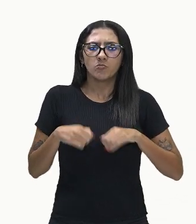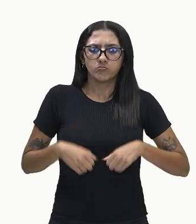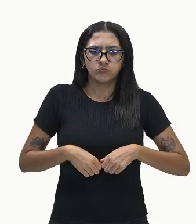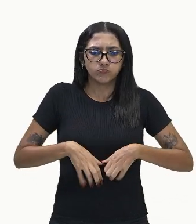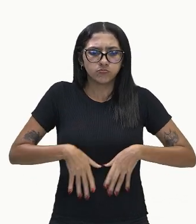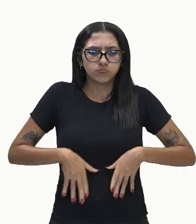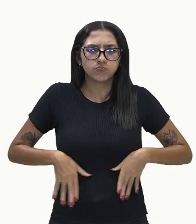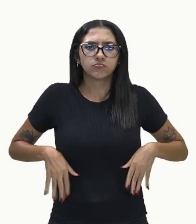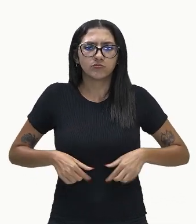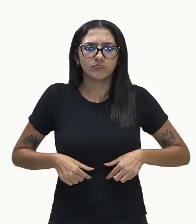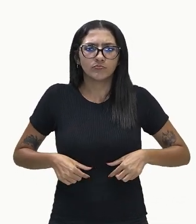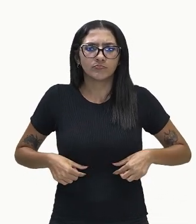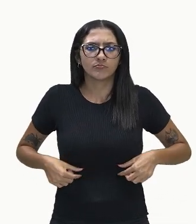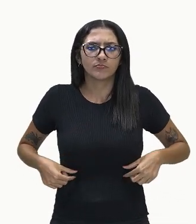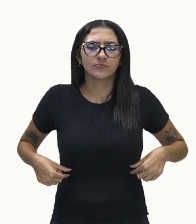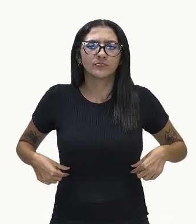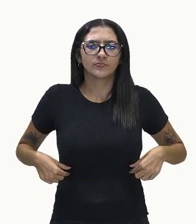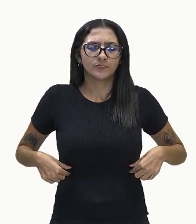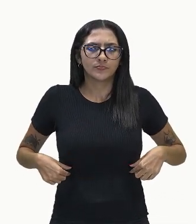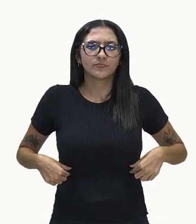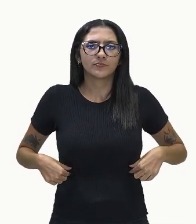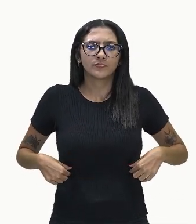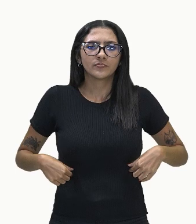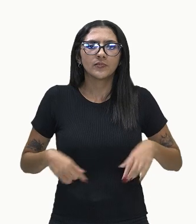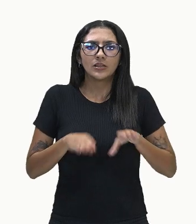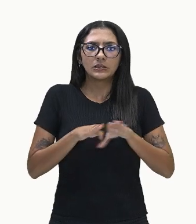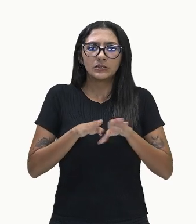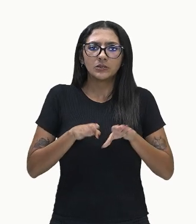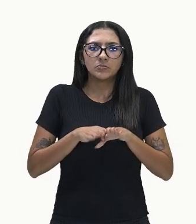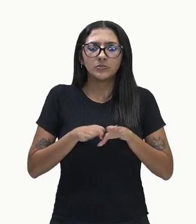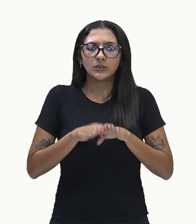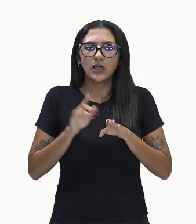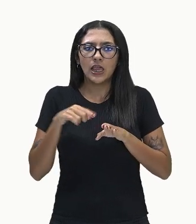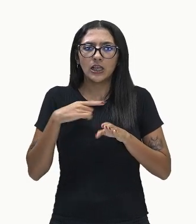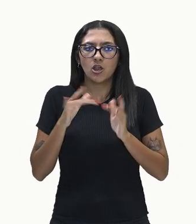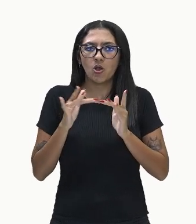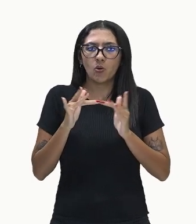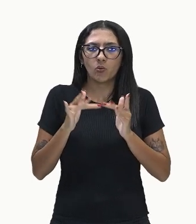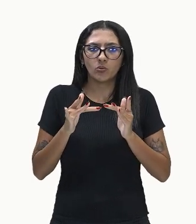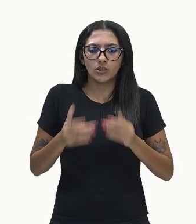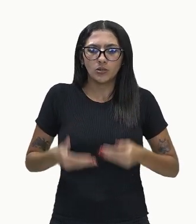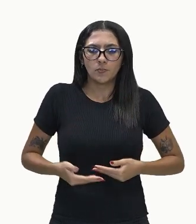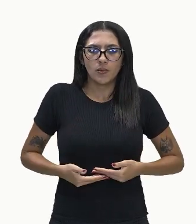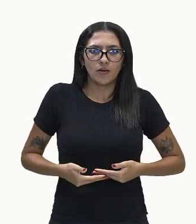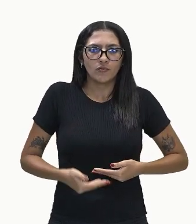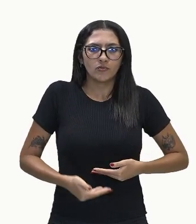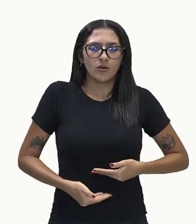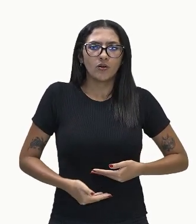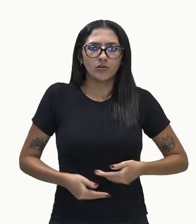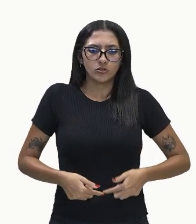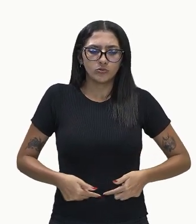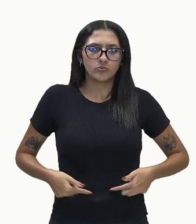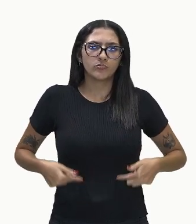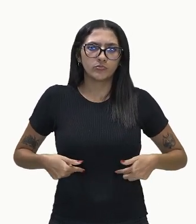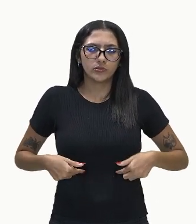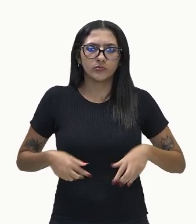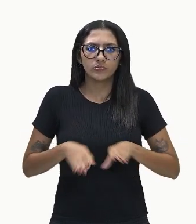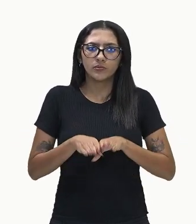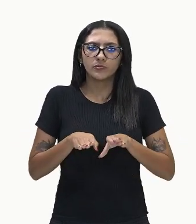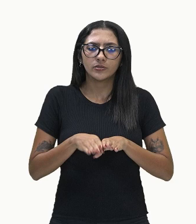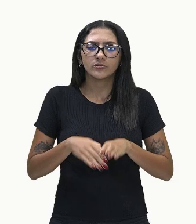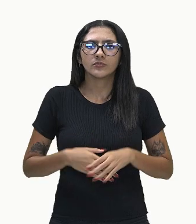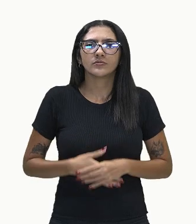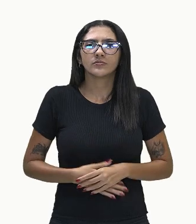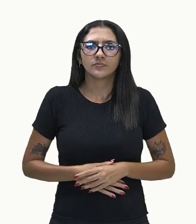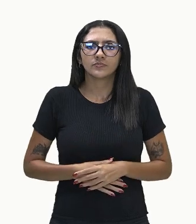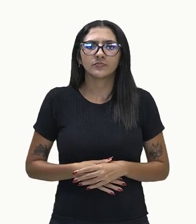para a tuba uterina e, às vezes, até para fora do nosso útero,